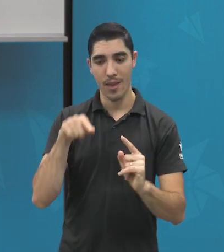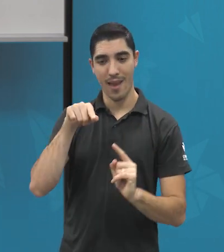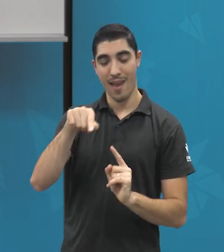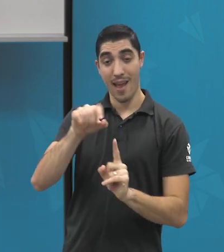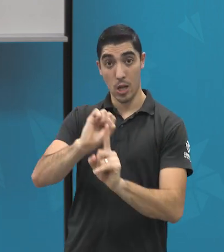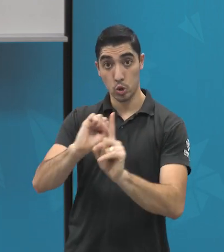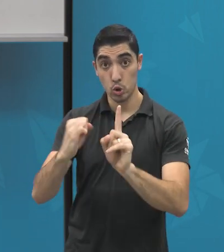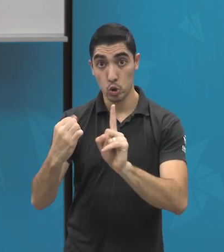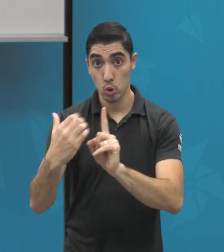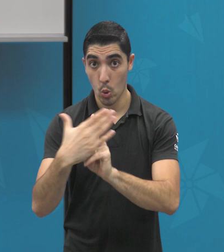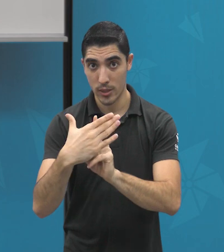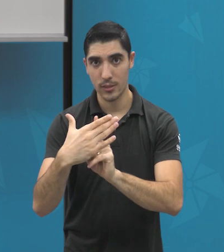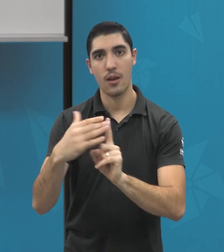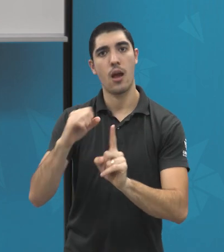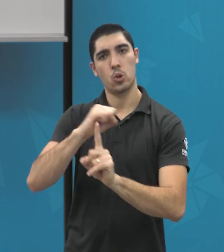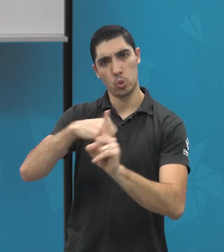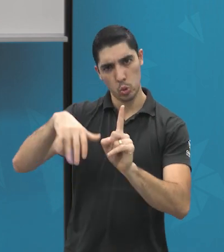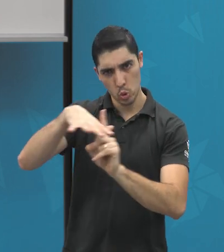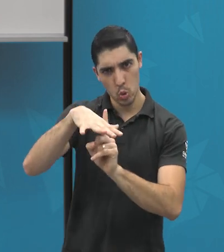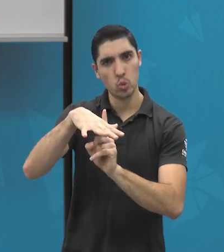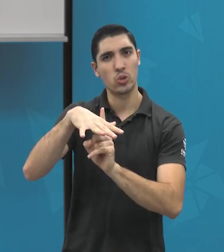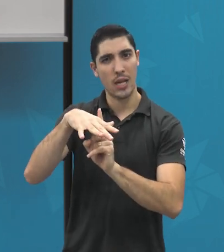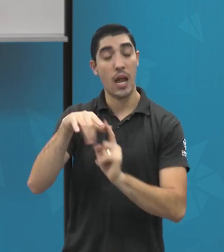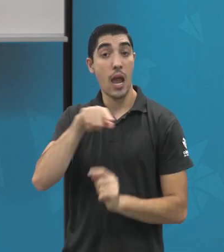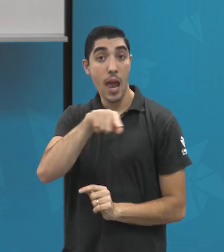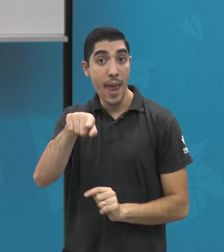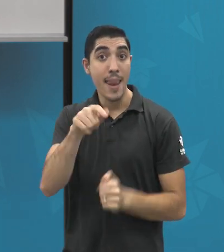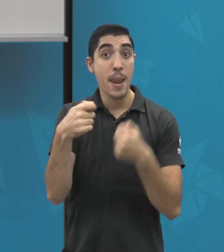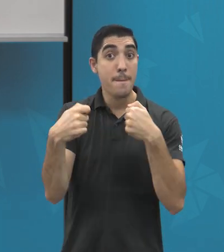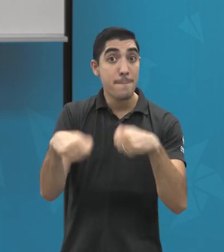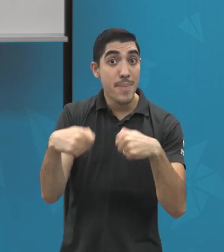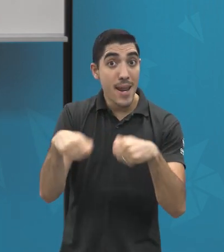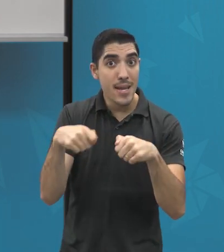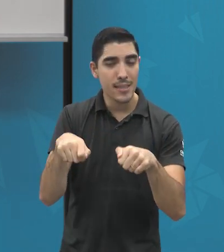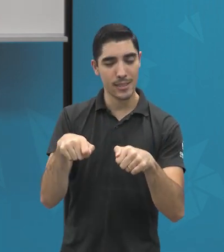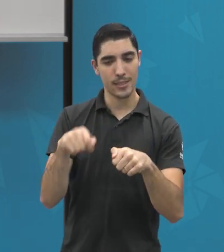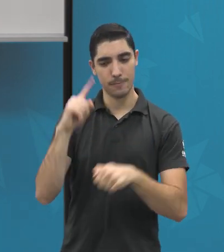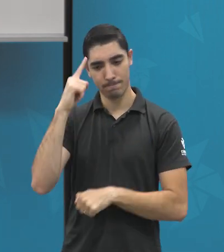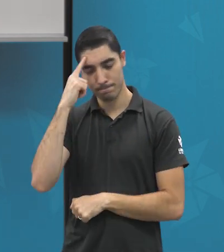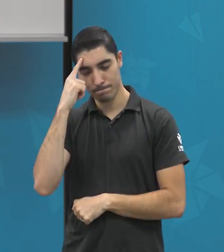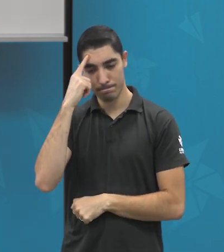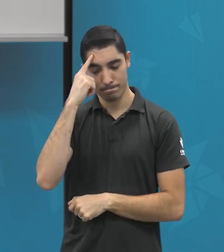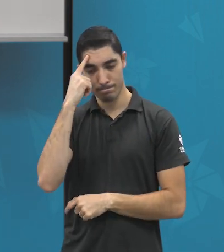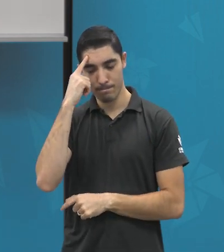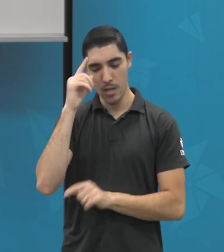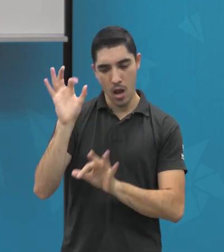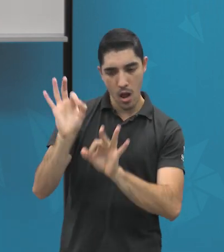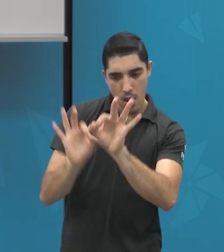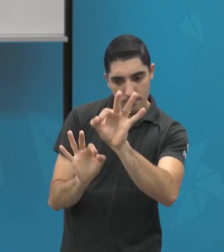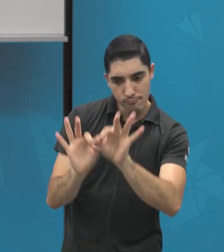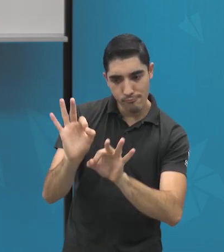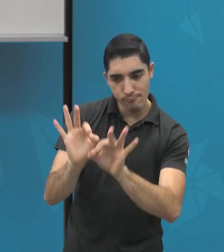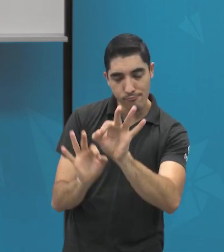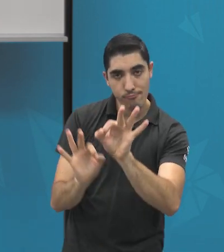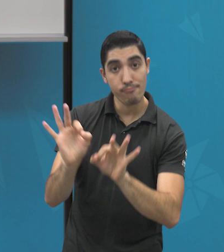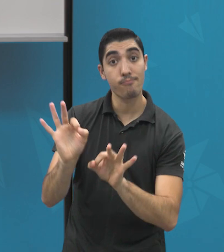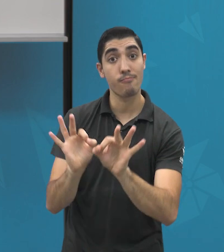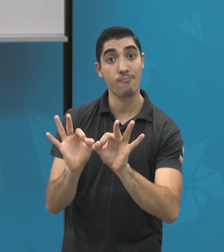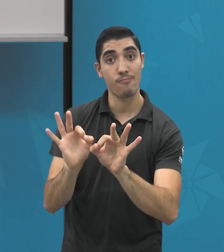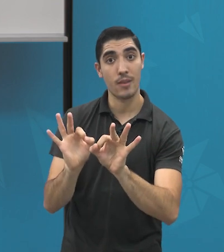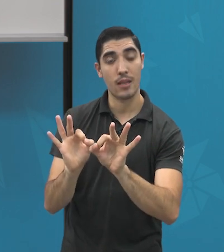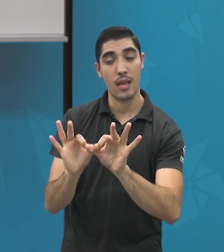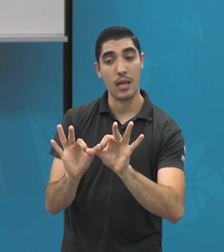organize de uma determinada maneira. E ao mesmo tempo que algumas pessoas assumam a tarefa